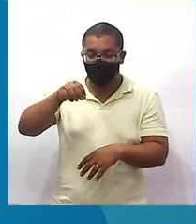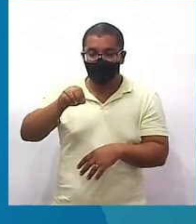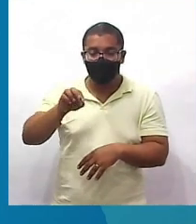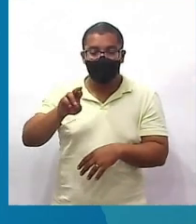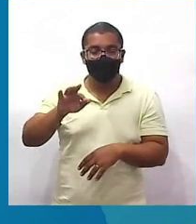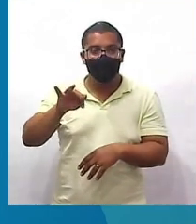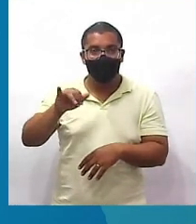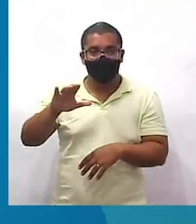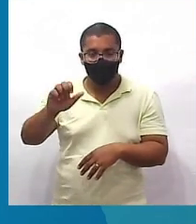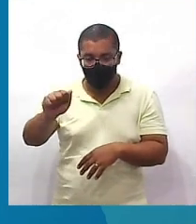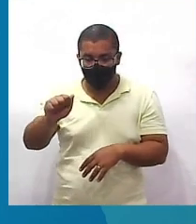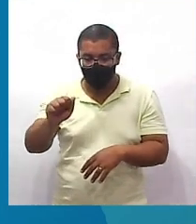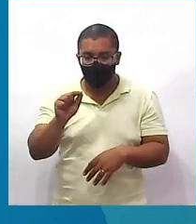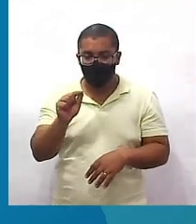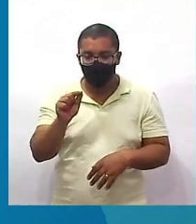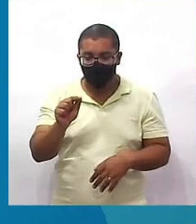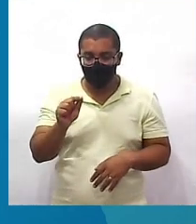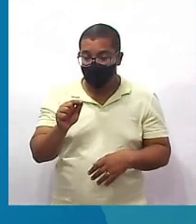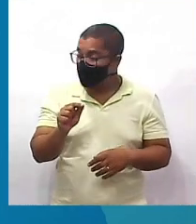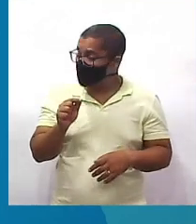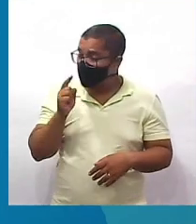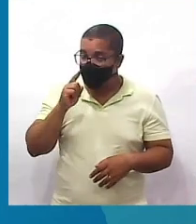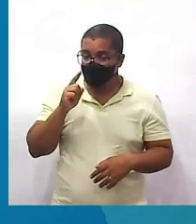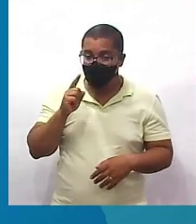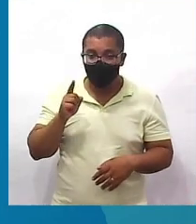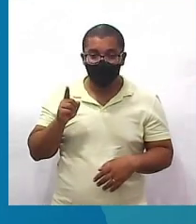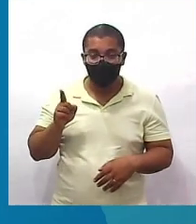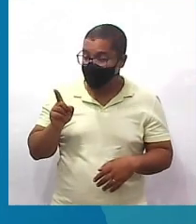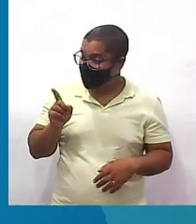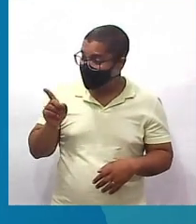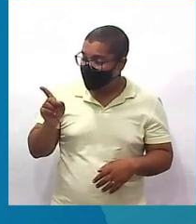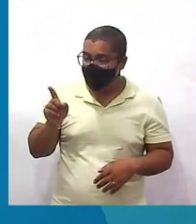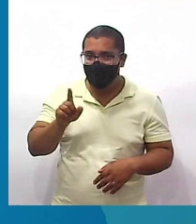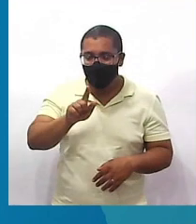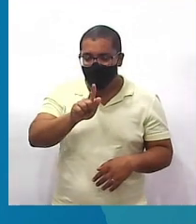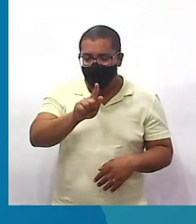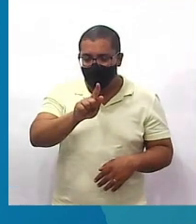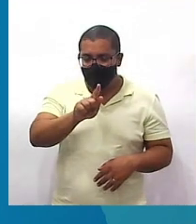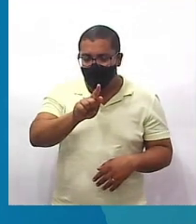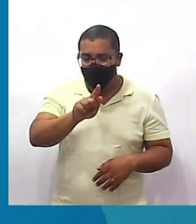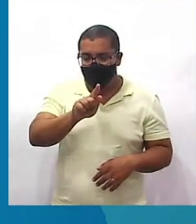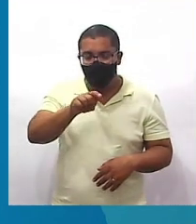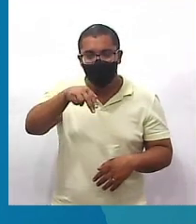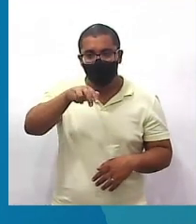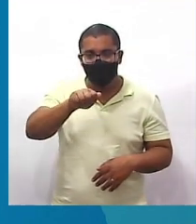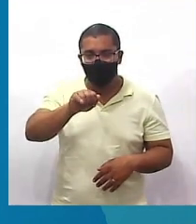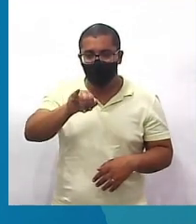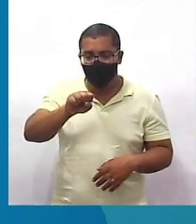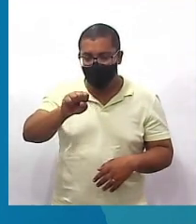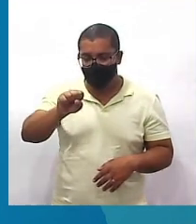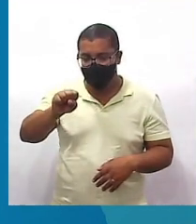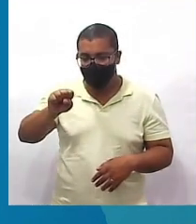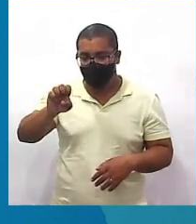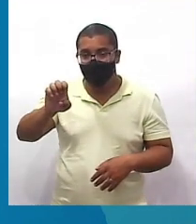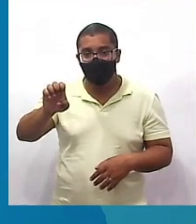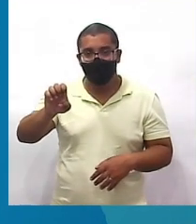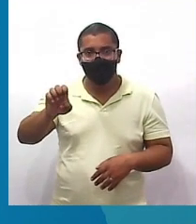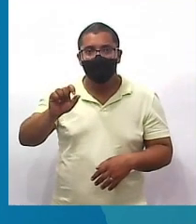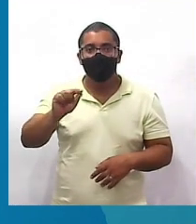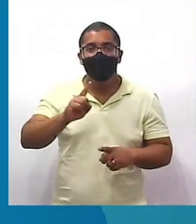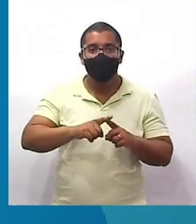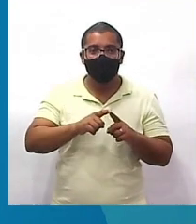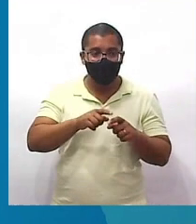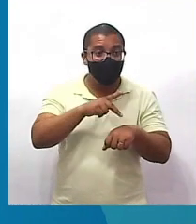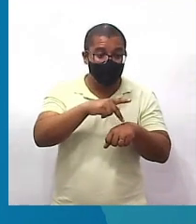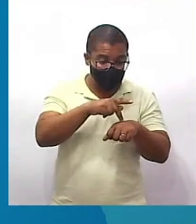a gneiss, porque a rocha, de certa forma, ela sofreu uma mutação, uma